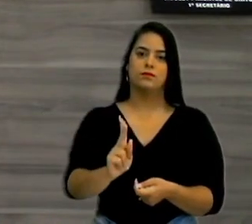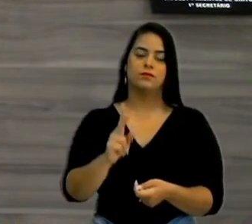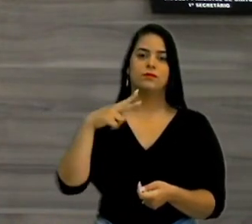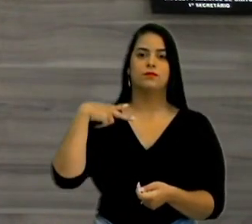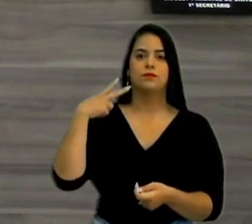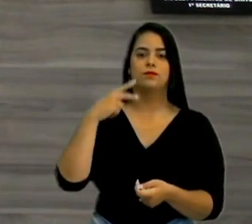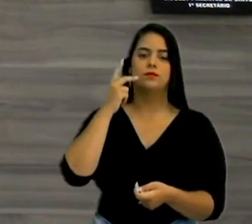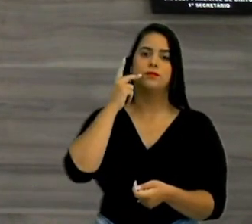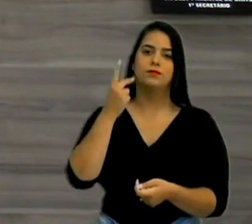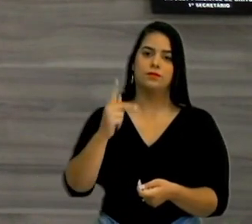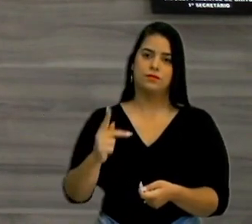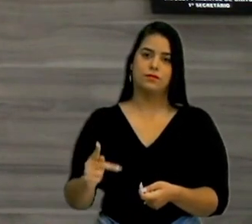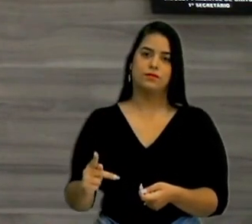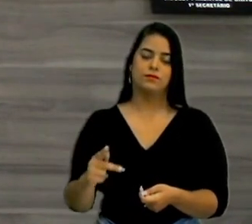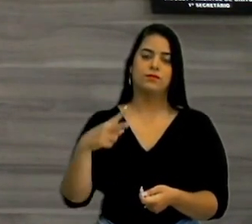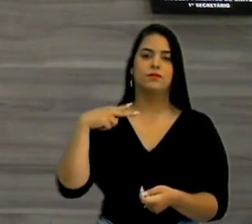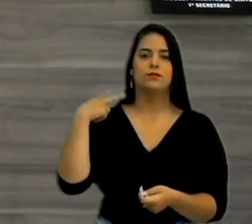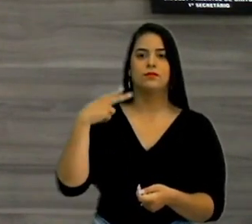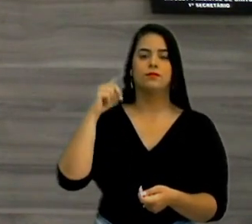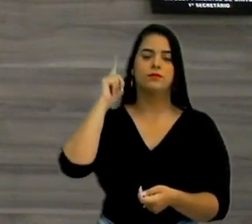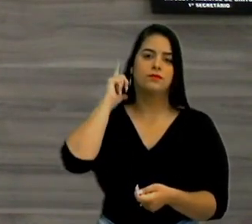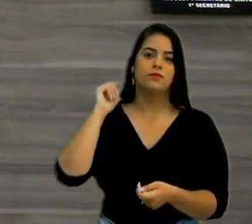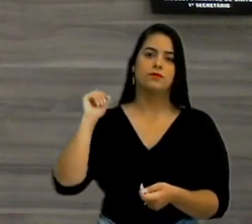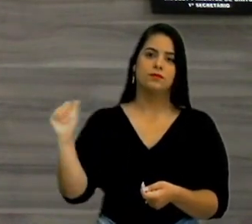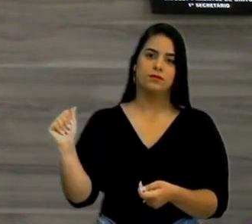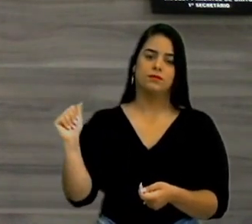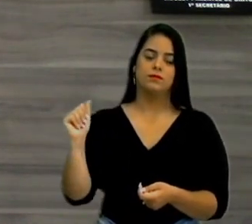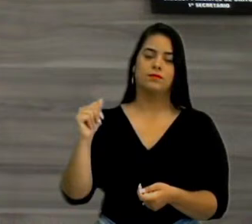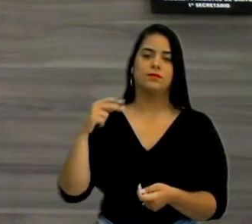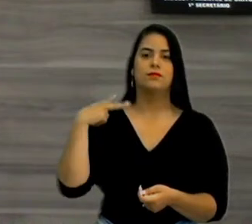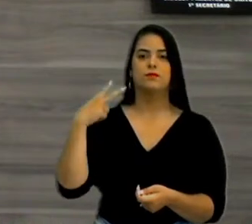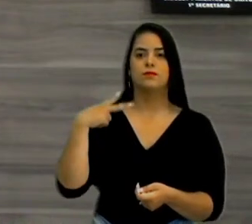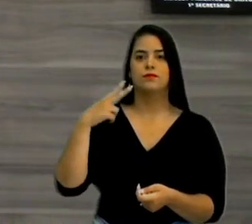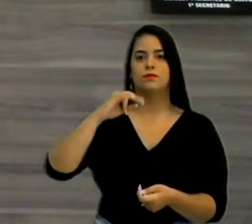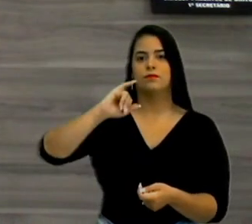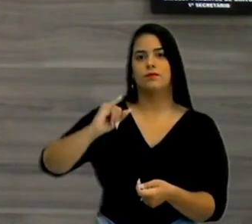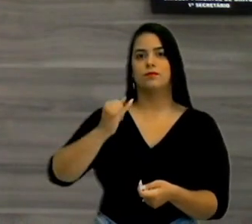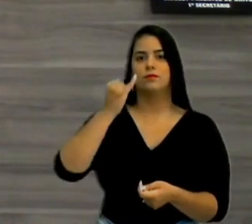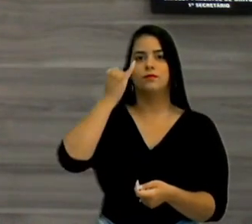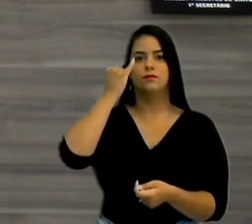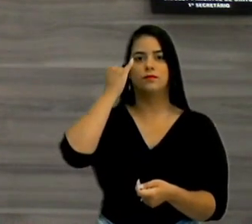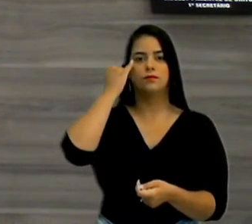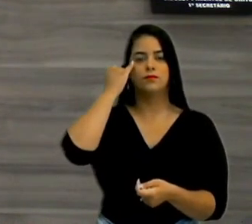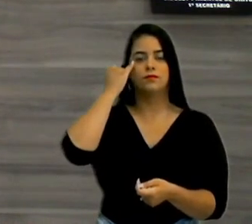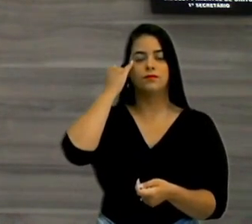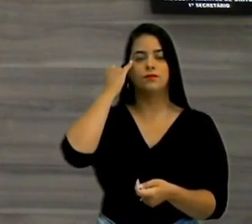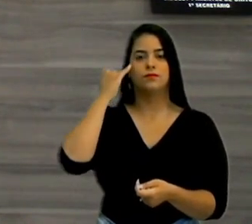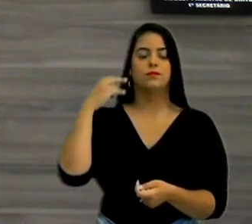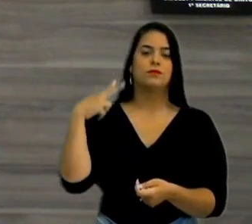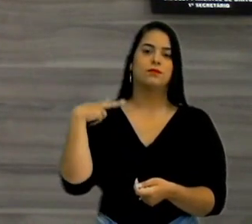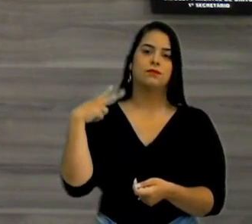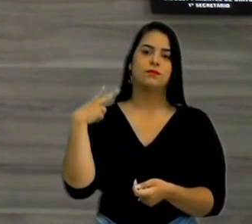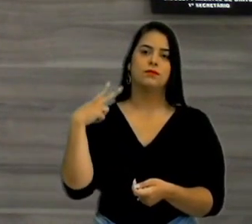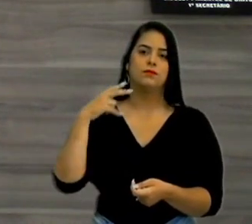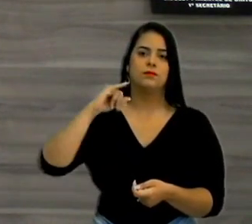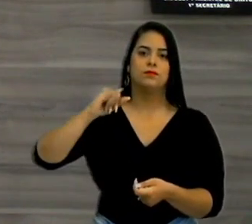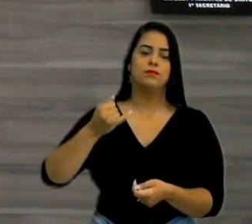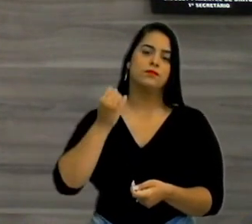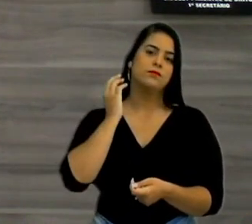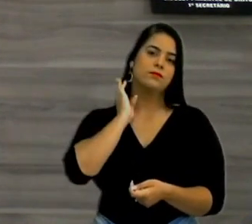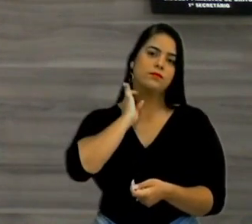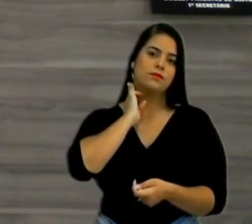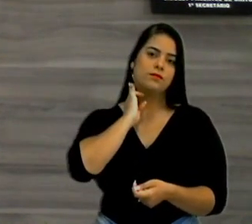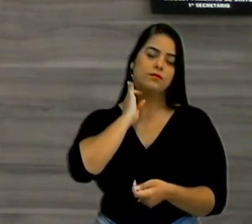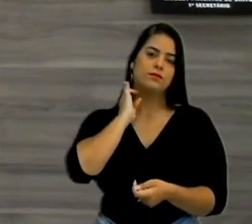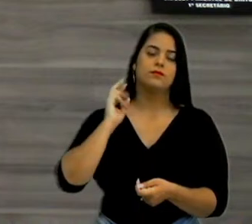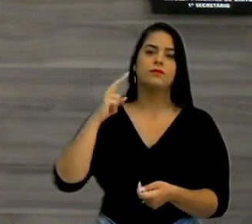Evandro Marinho da Silva, vereador Léo da Ação Social, vereador Jalice Araújo de Oliveira Júnior, vereador João Medeiros de Oliveira,